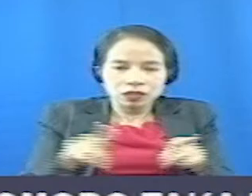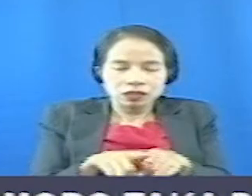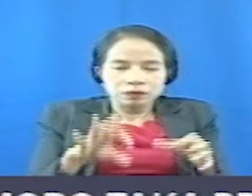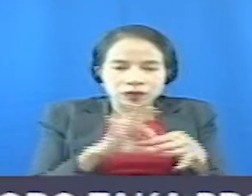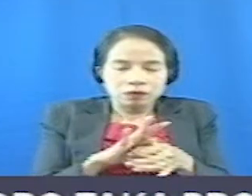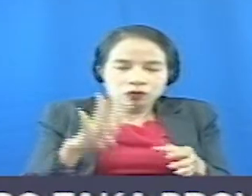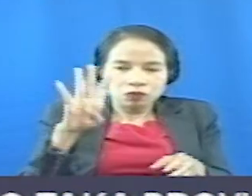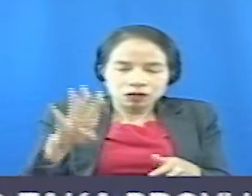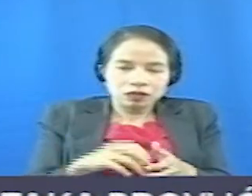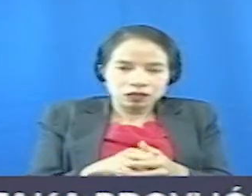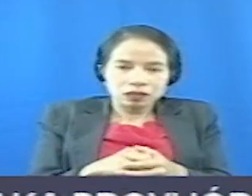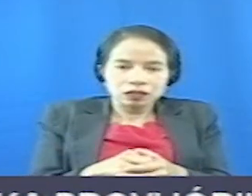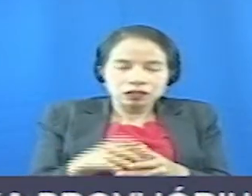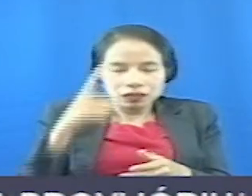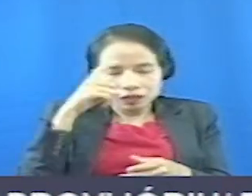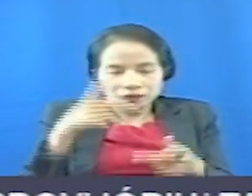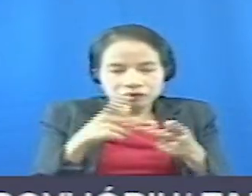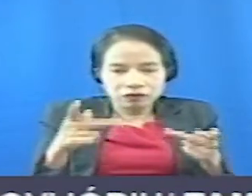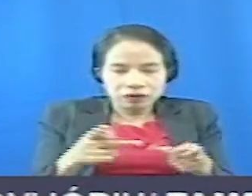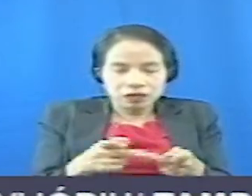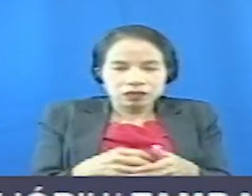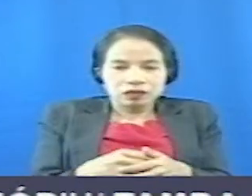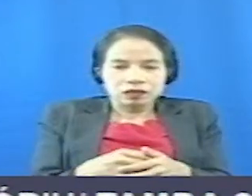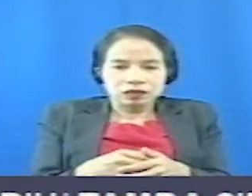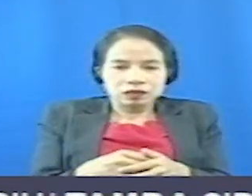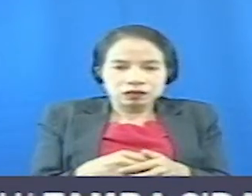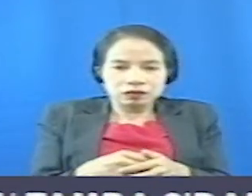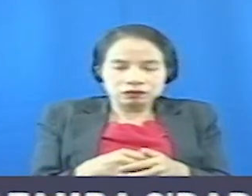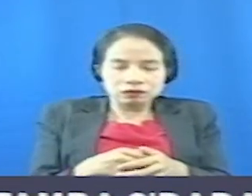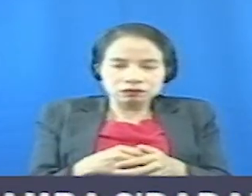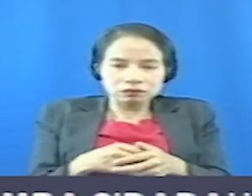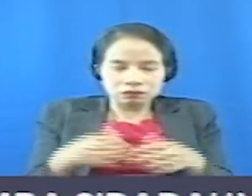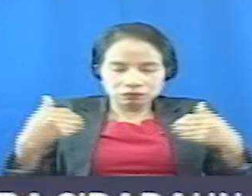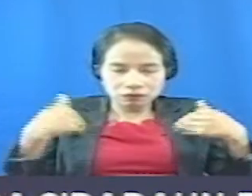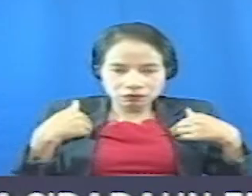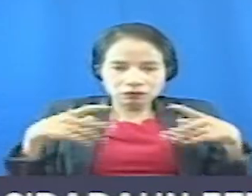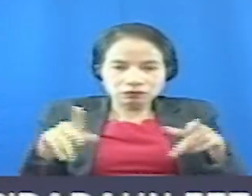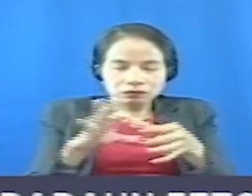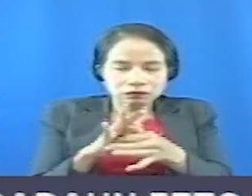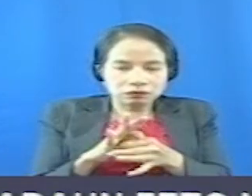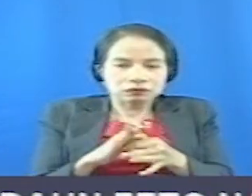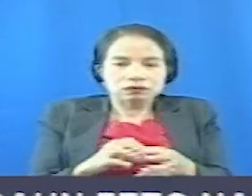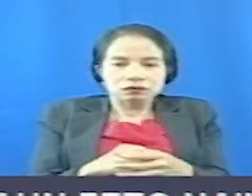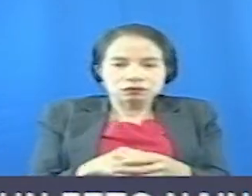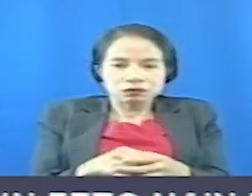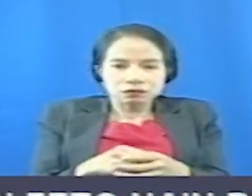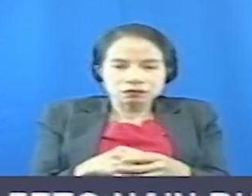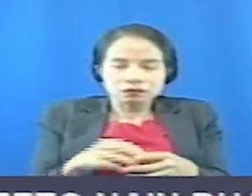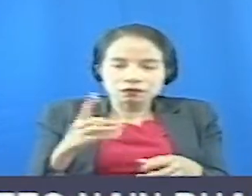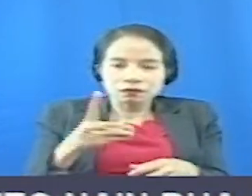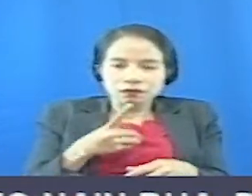wa mau sidauk tamba patinde anin matan nemos berfungsi destakona membrus 9 hat pila fali ba nato